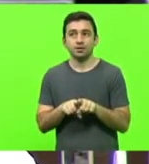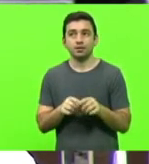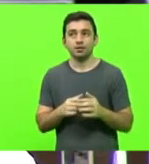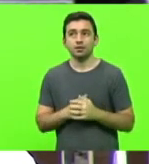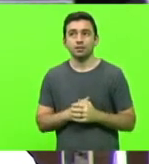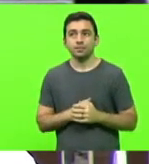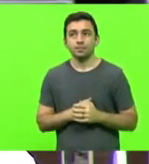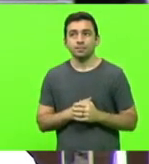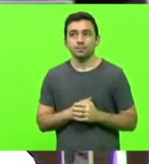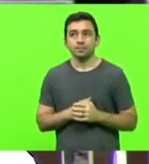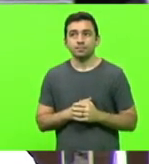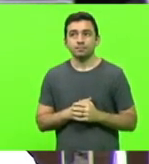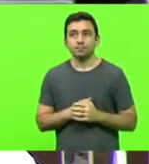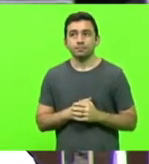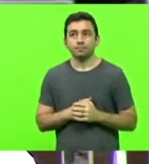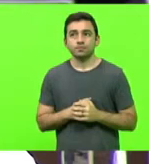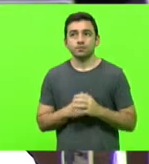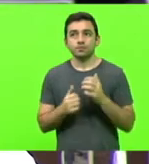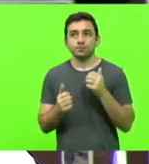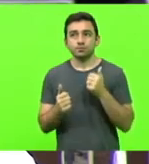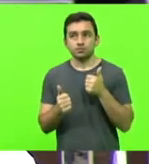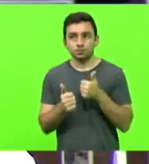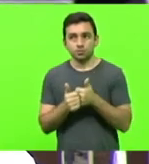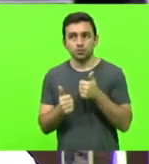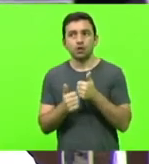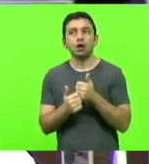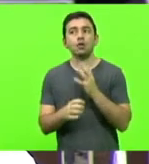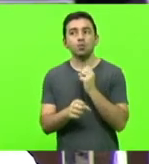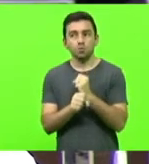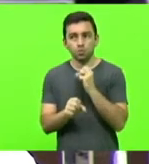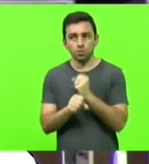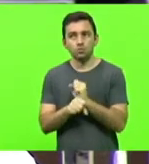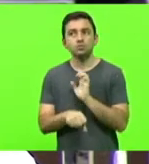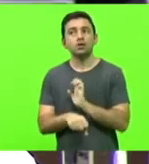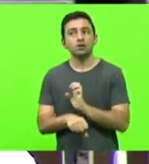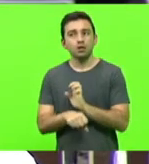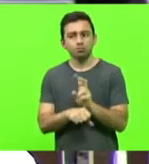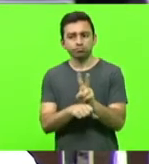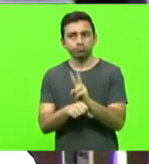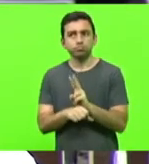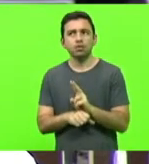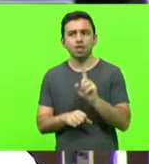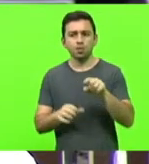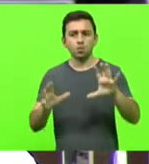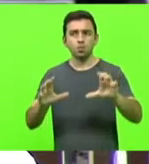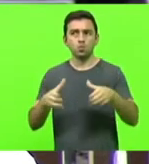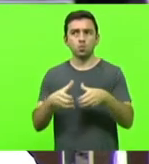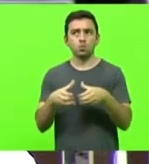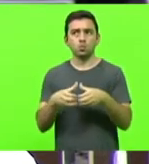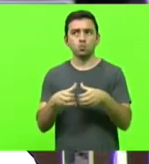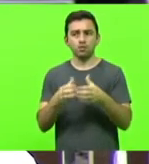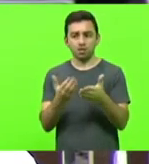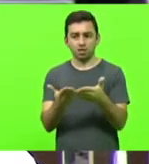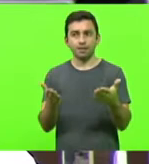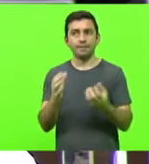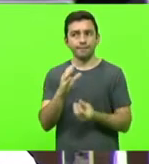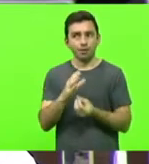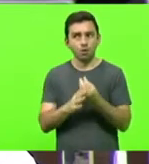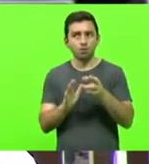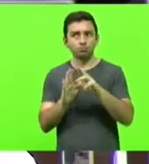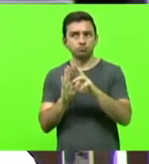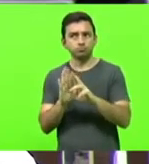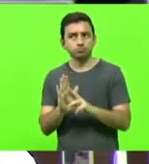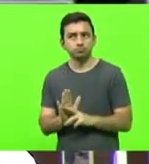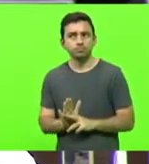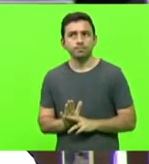do Tribunal de Contas do Estado. Do Tribunal de Contas do Estado, ou seja, foi uma força-tarefa que foi feita e criaram esses procedimentos